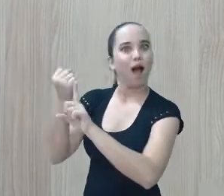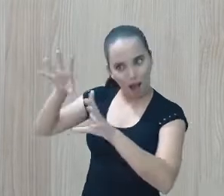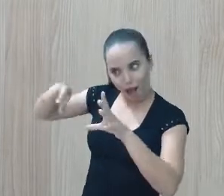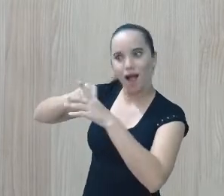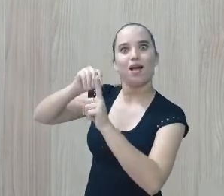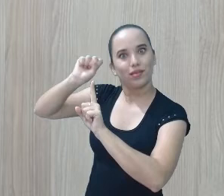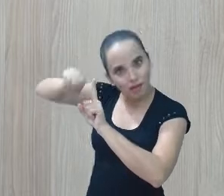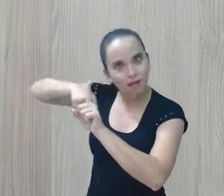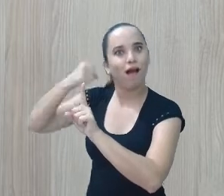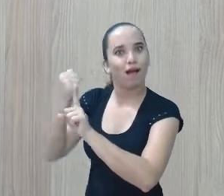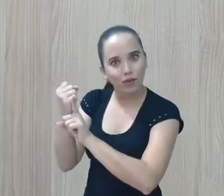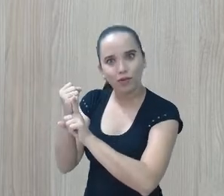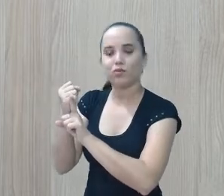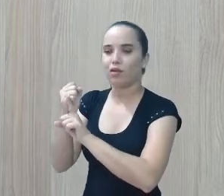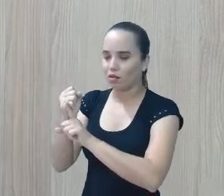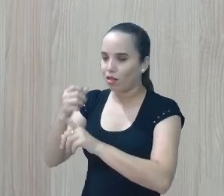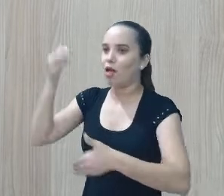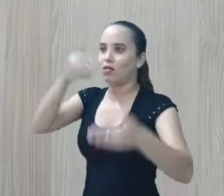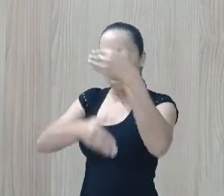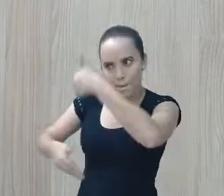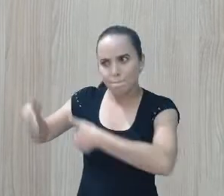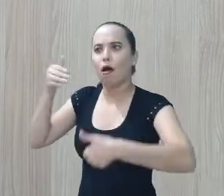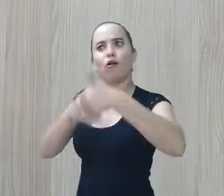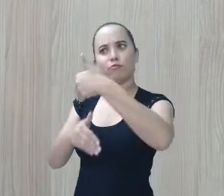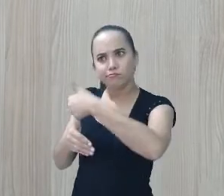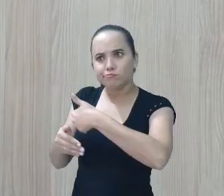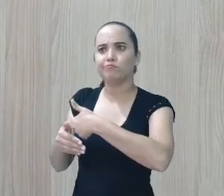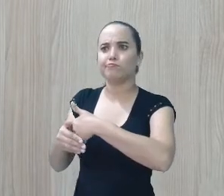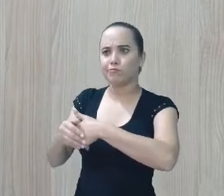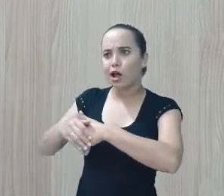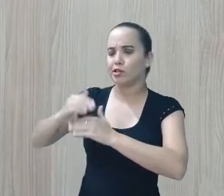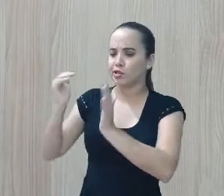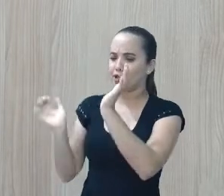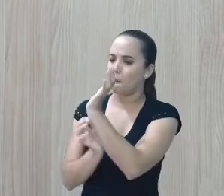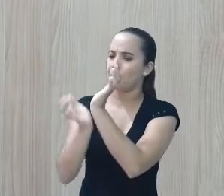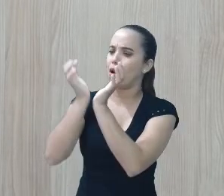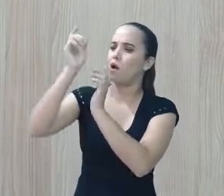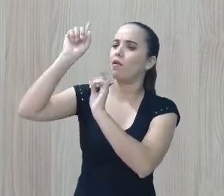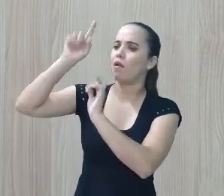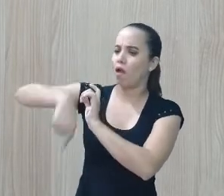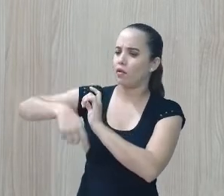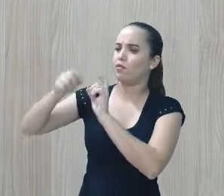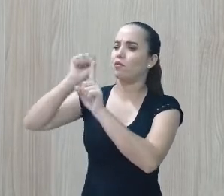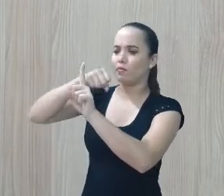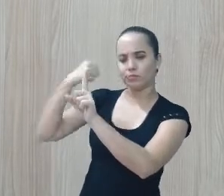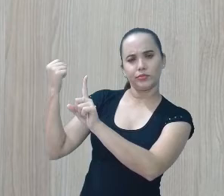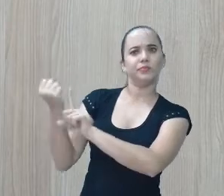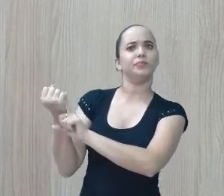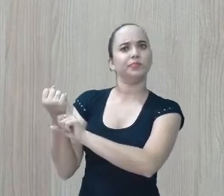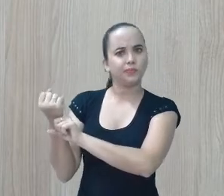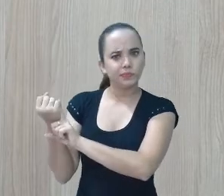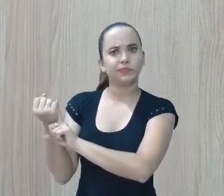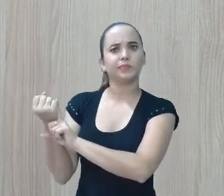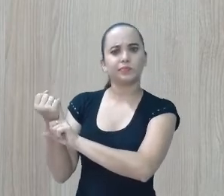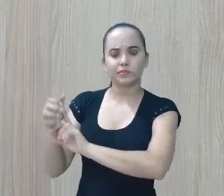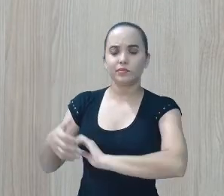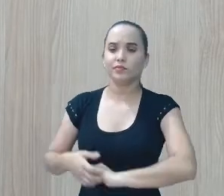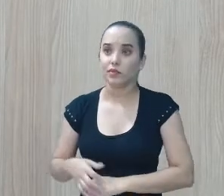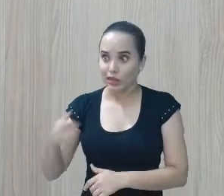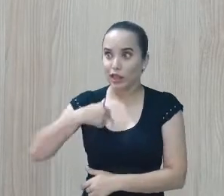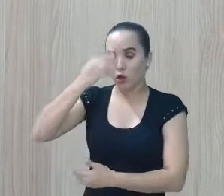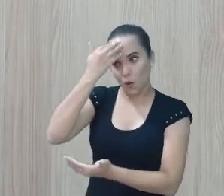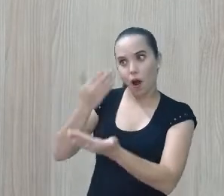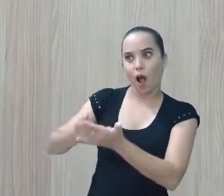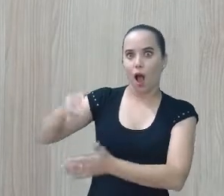está acontecendo, ela também faz parte, né, do processo de mudança das sociedades. E é interessante